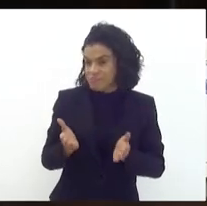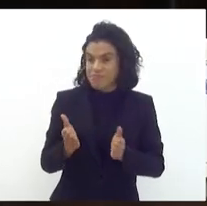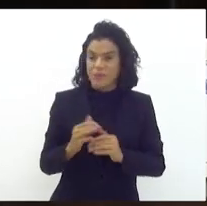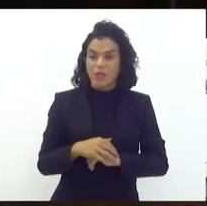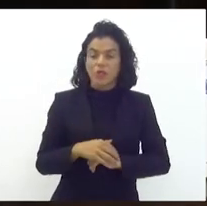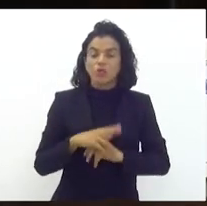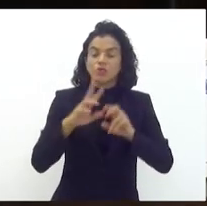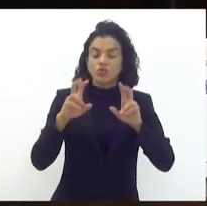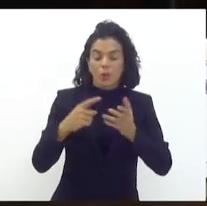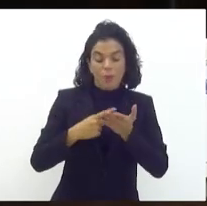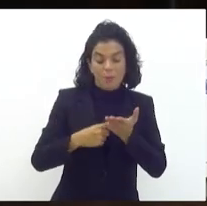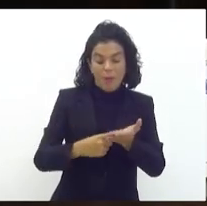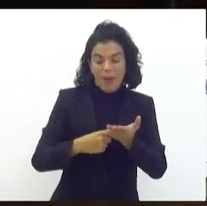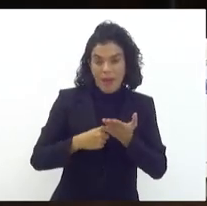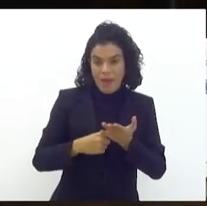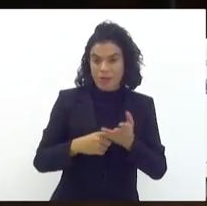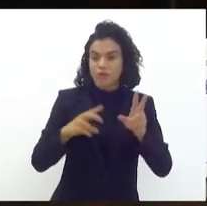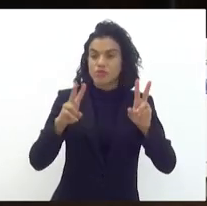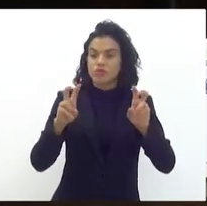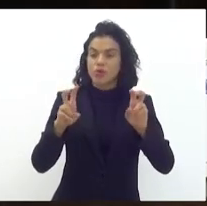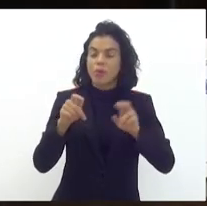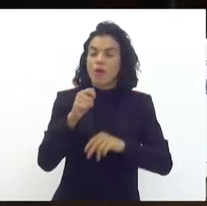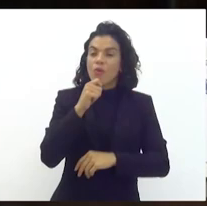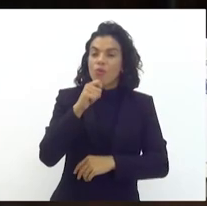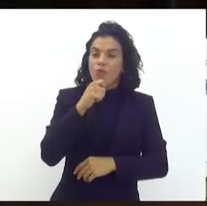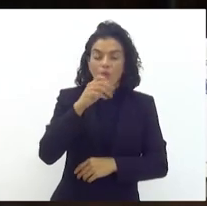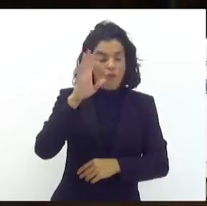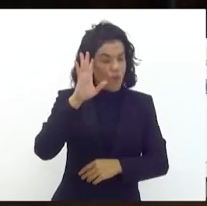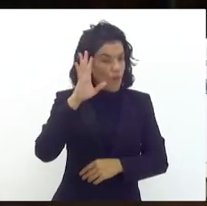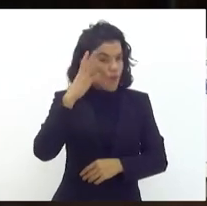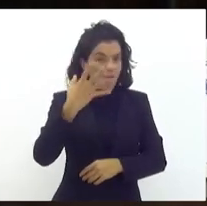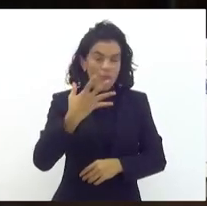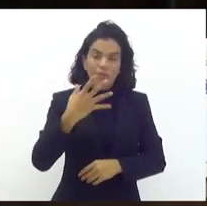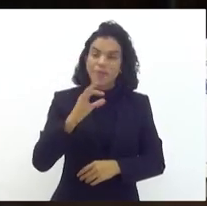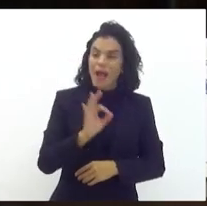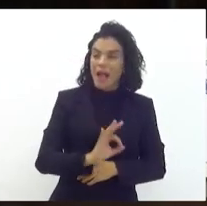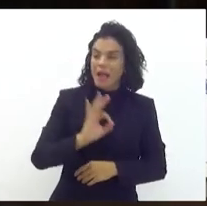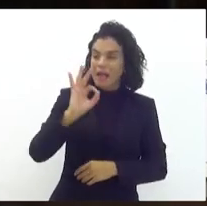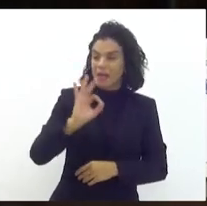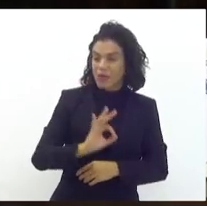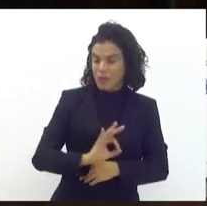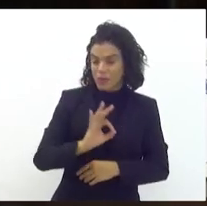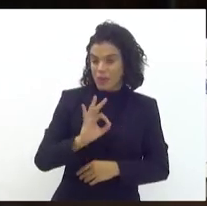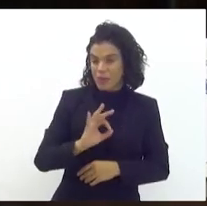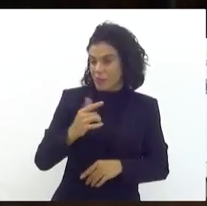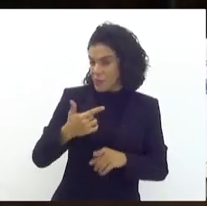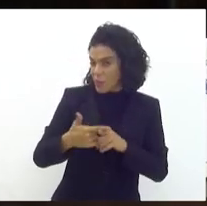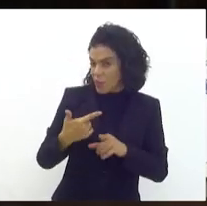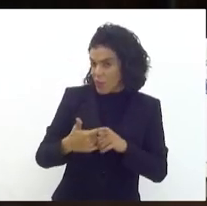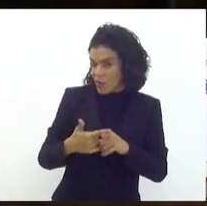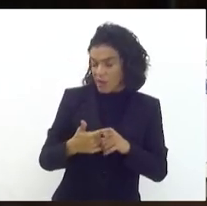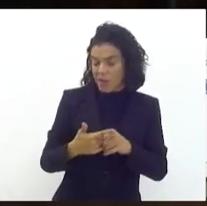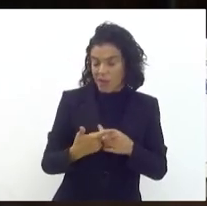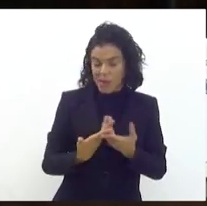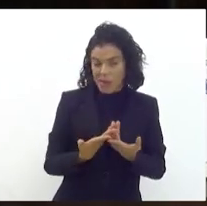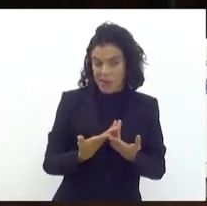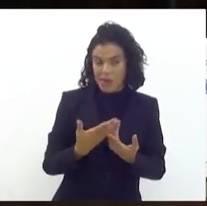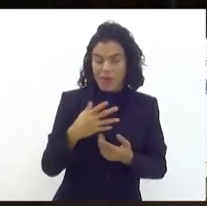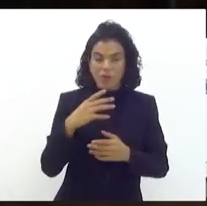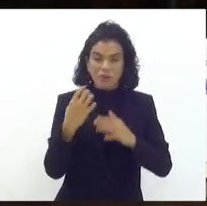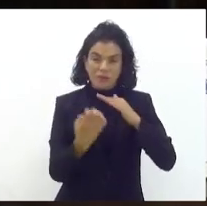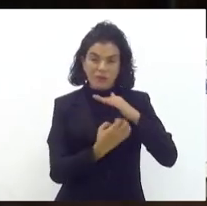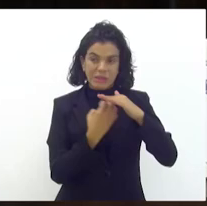do pacto a questão da indefinição das alíquotas isso é muito importante porque no final das contas os